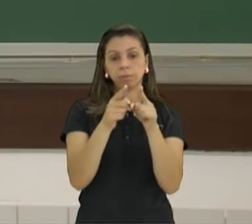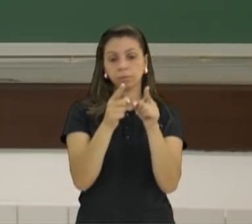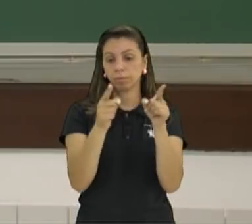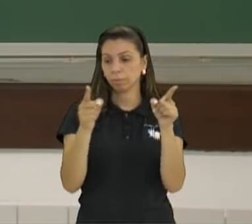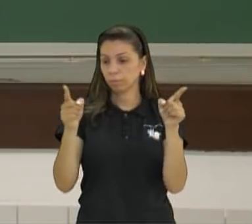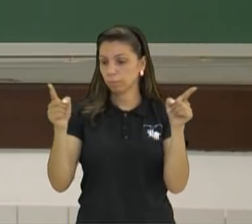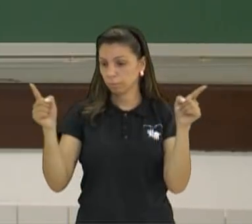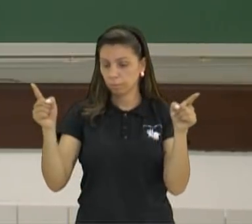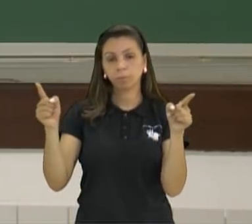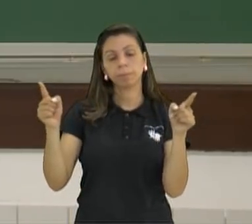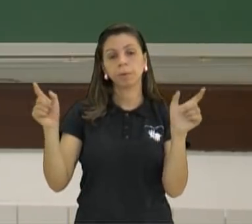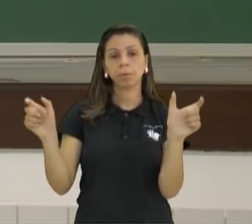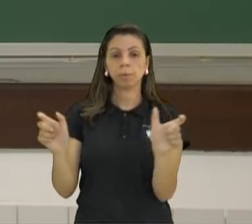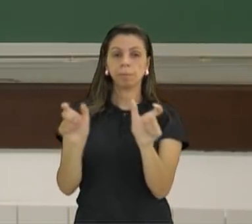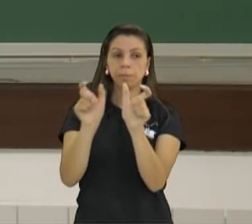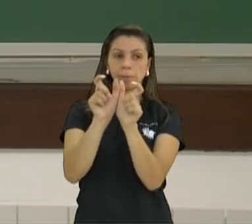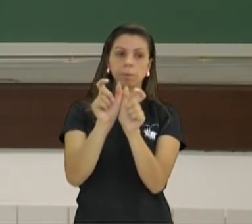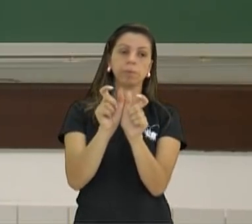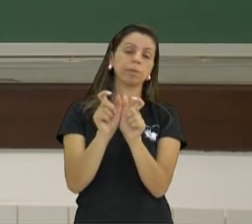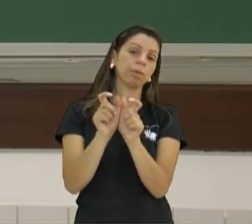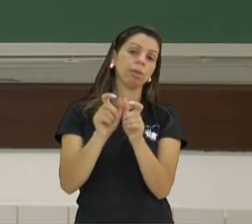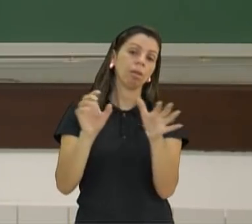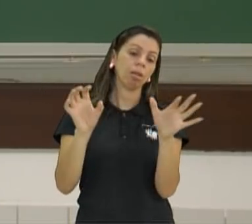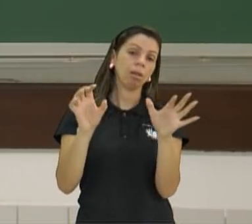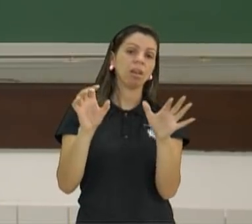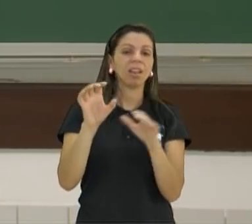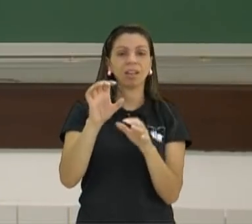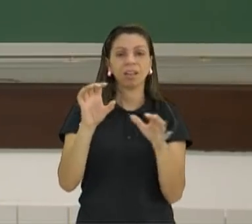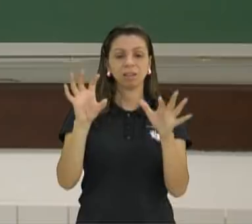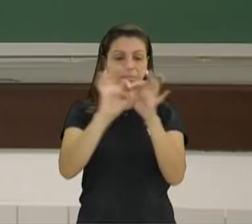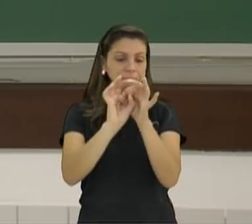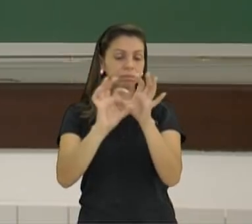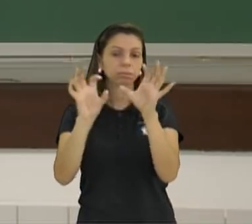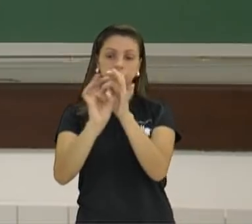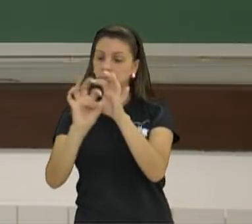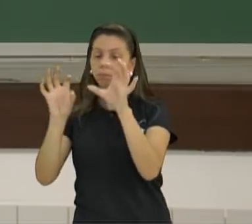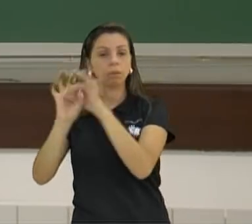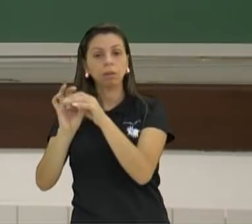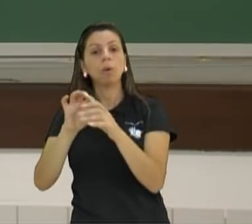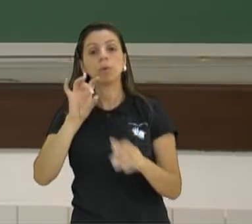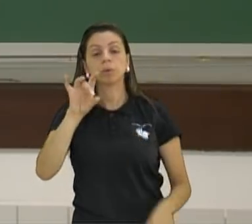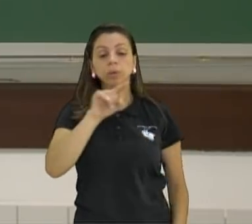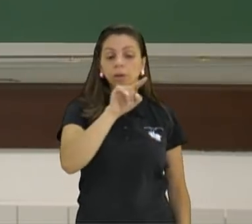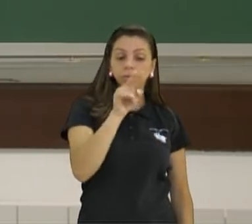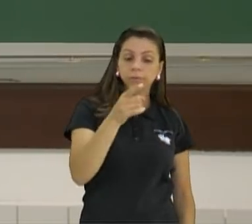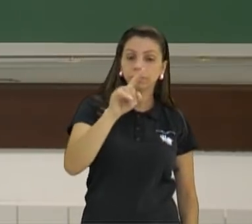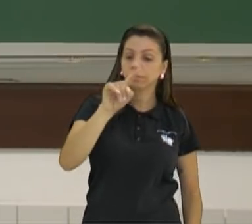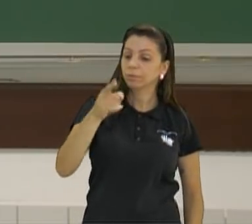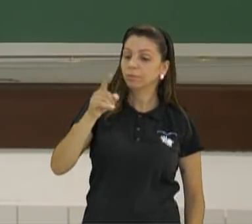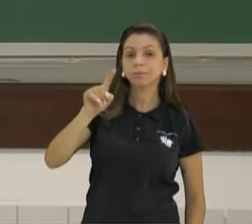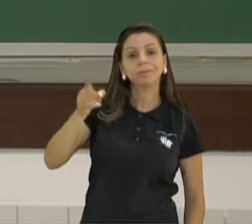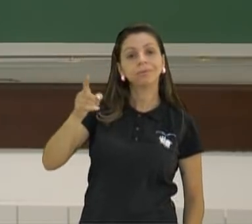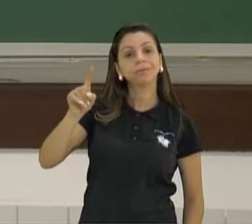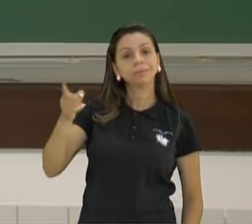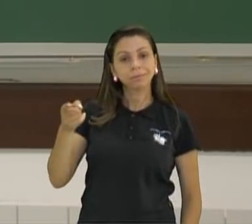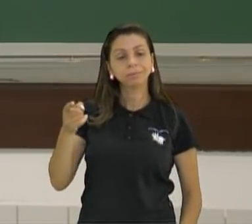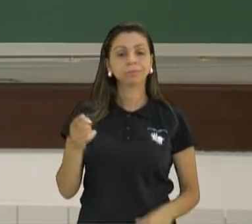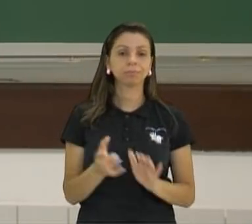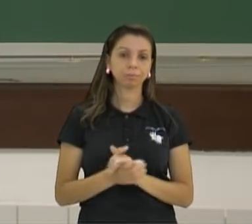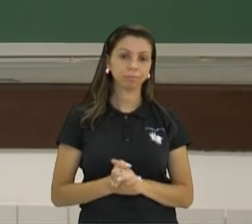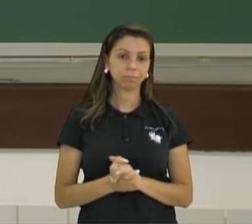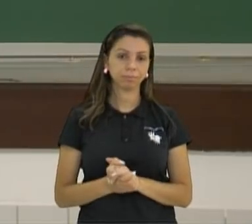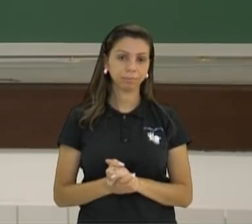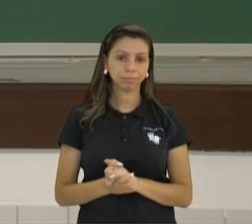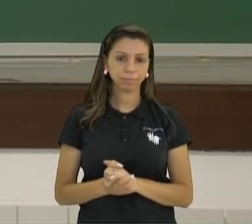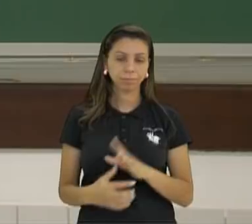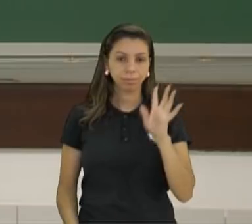composto por coordenação e que não estão ligados por conectivos, portanto essa é uma das funções da vírgula.